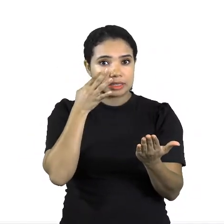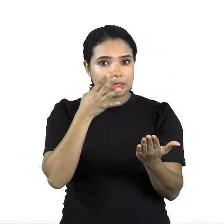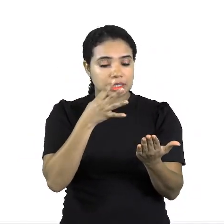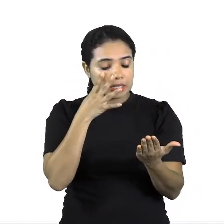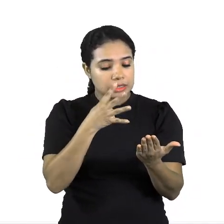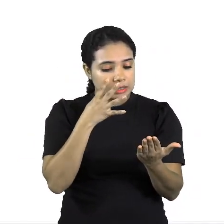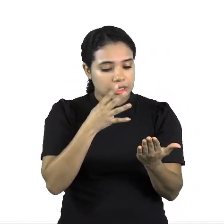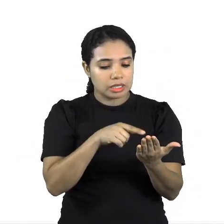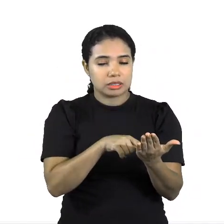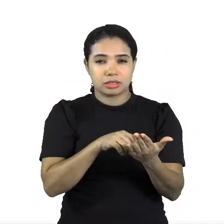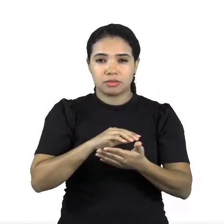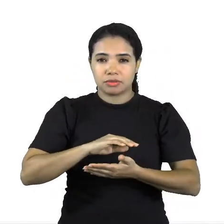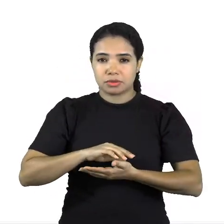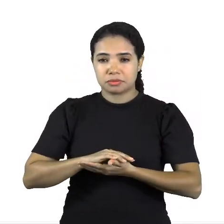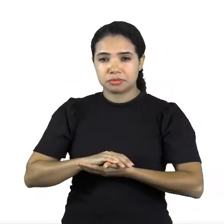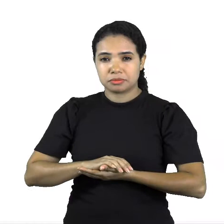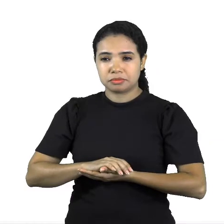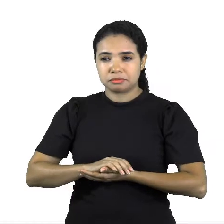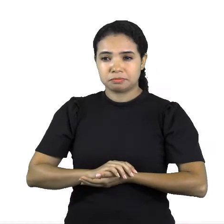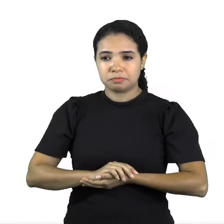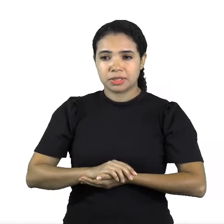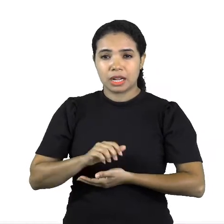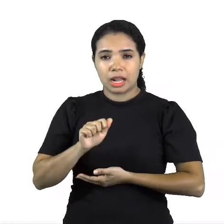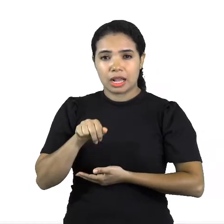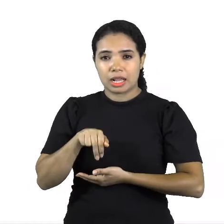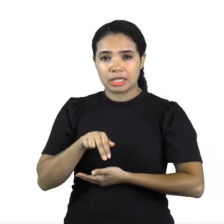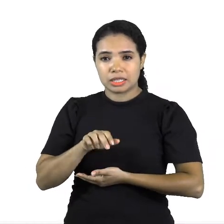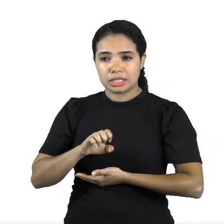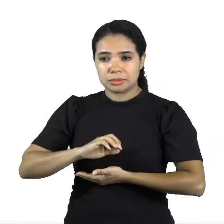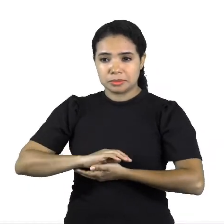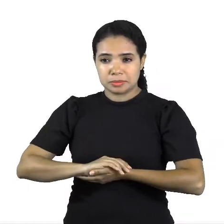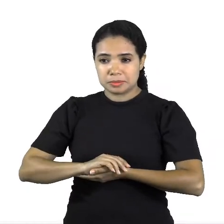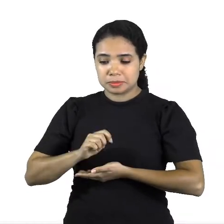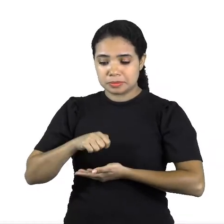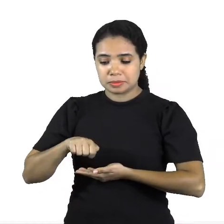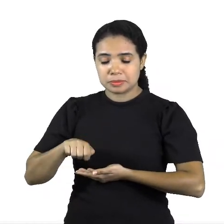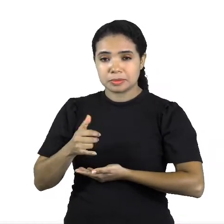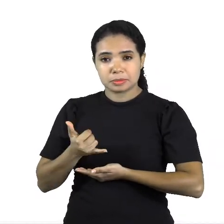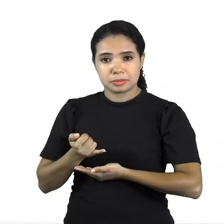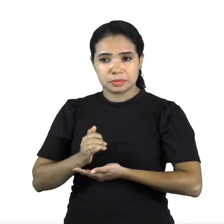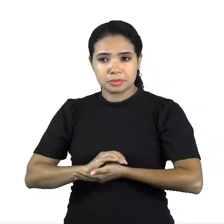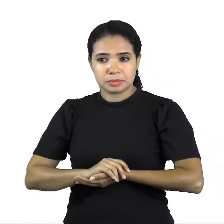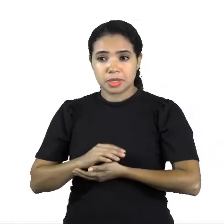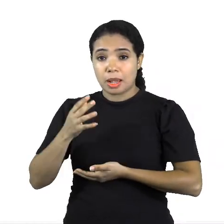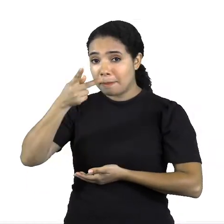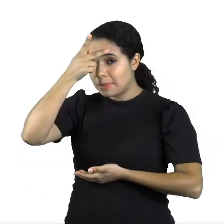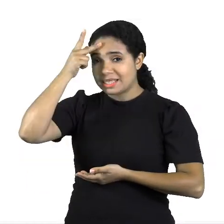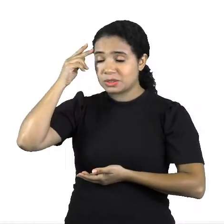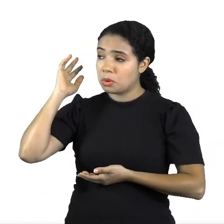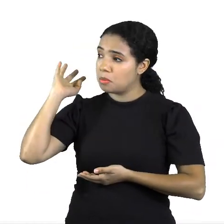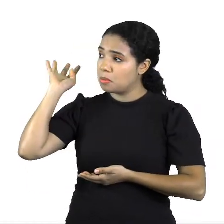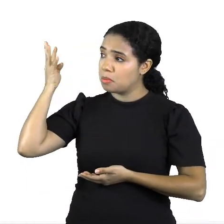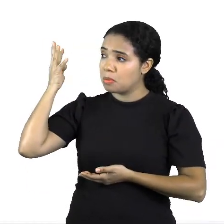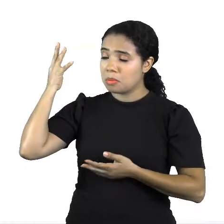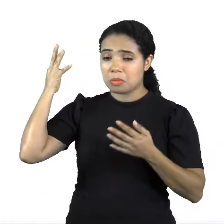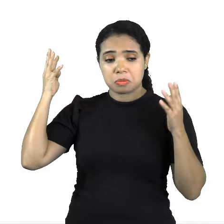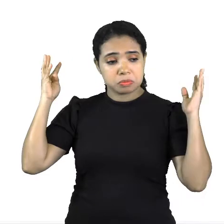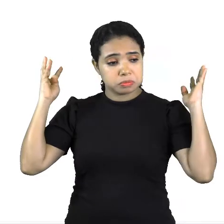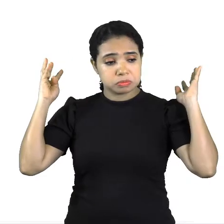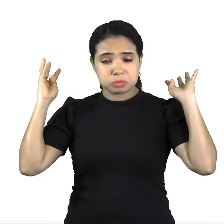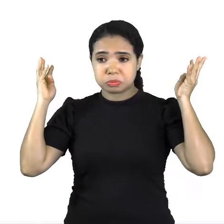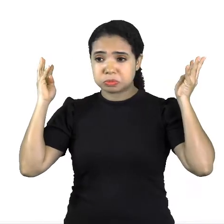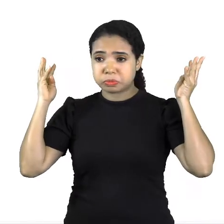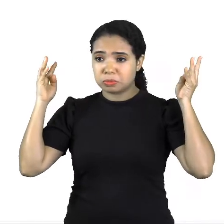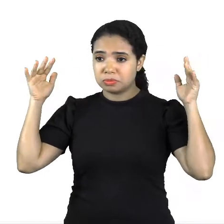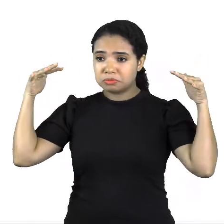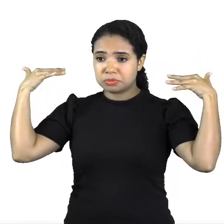aí centralizada, sentada, com diários em mãos, né? E aí a gente percebe que ela está num